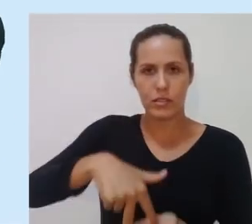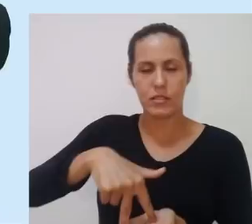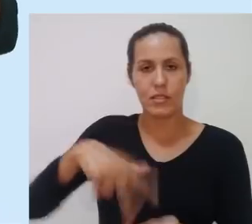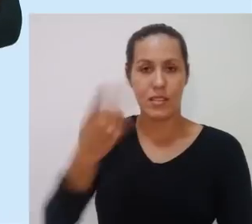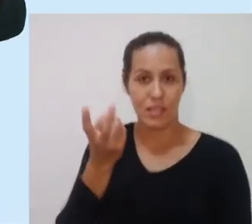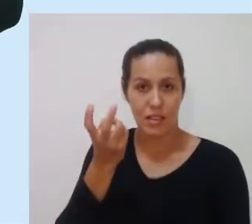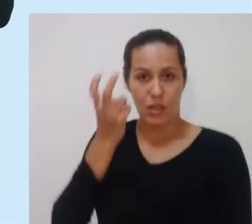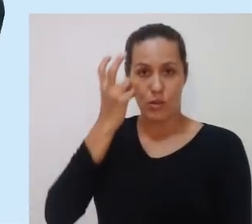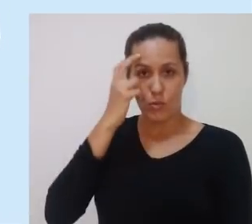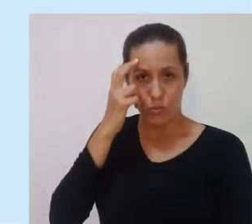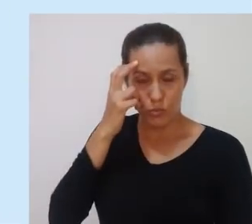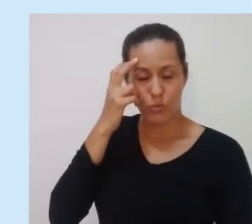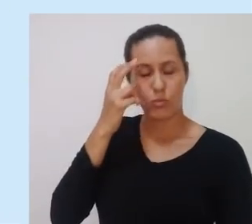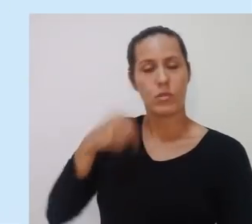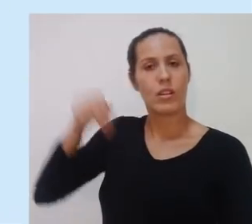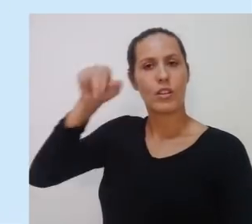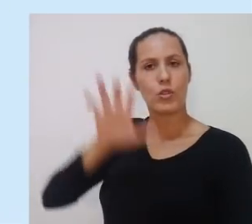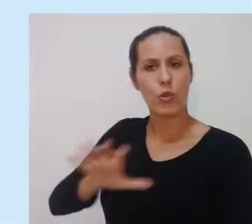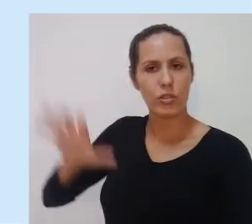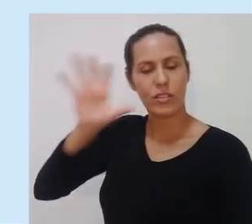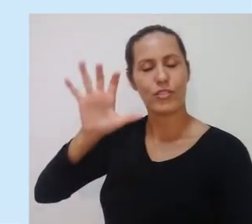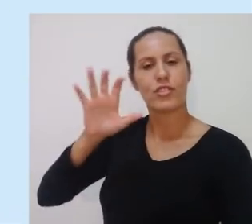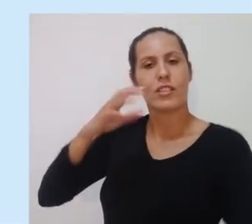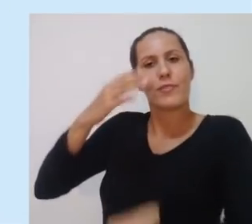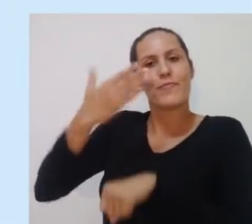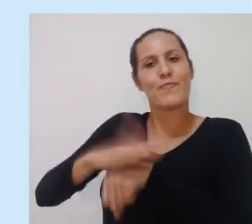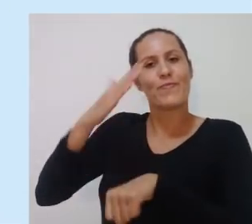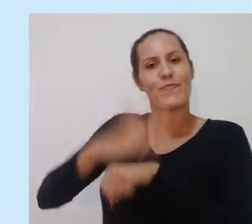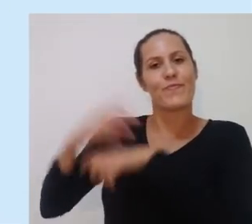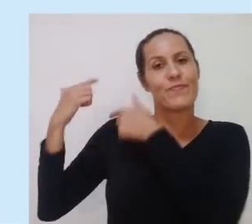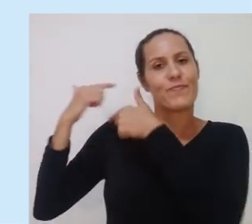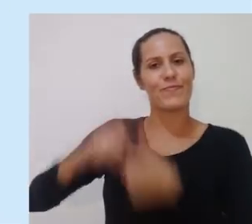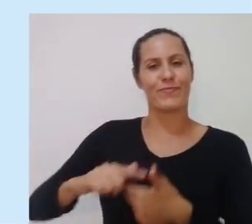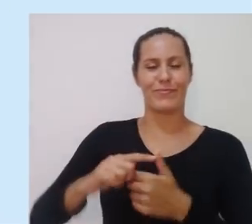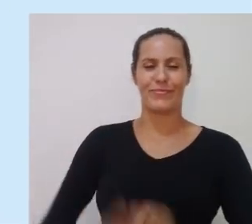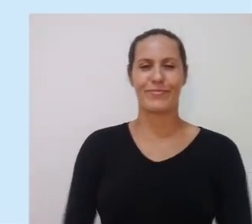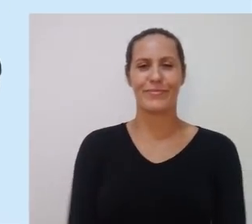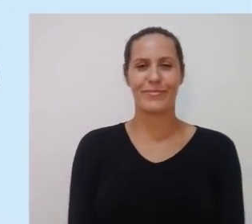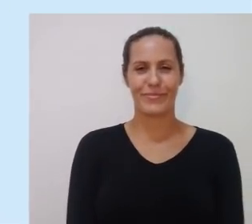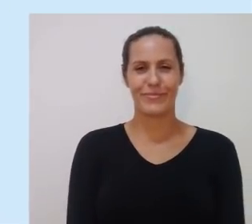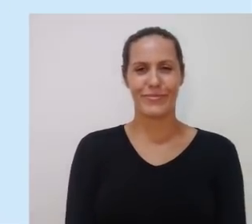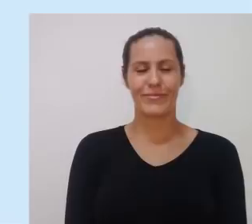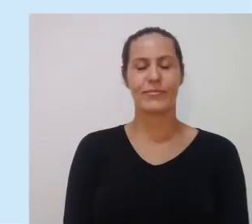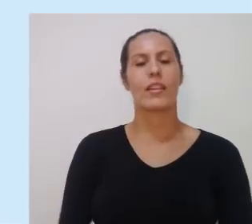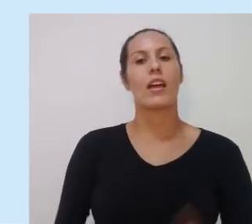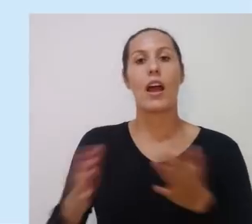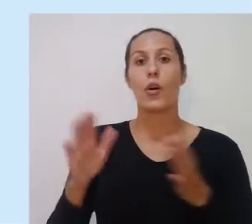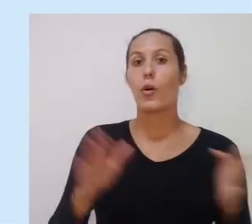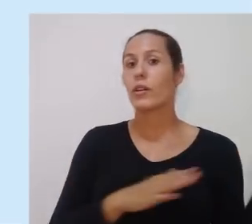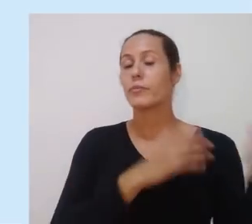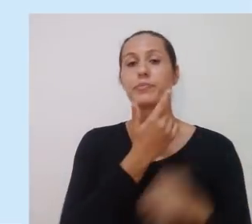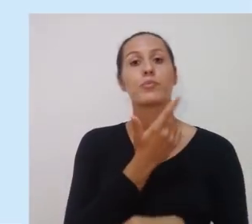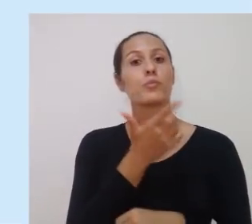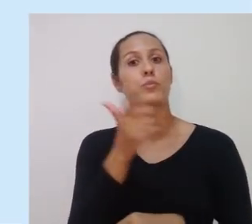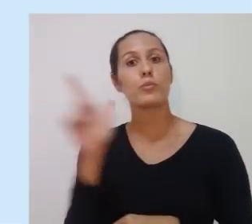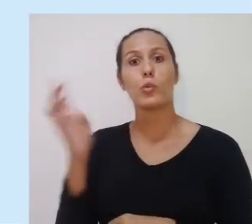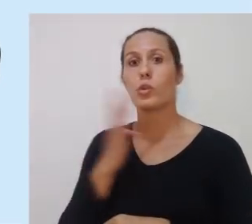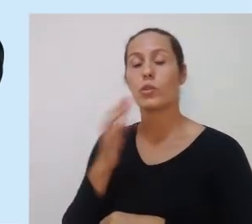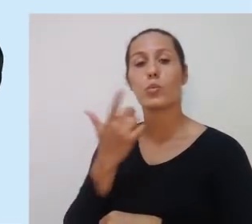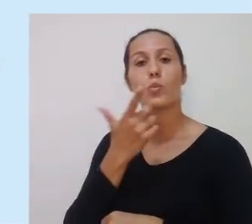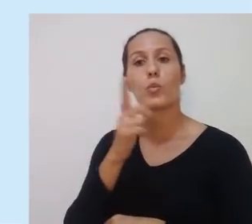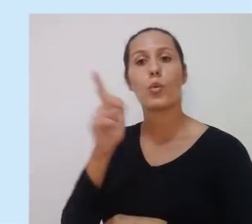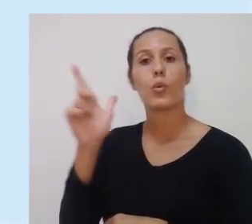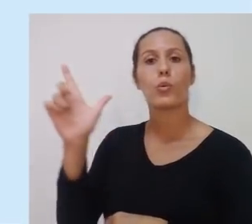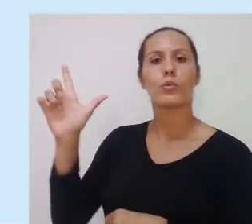palavra, já é a resistência da cultura nordestina na prática. Muito bem, vamos passar agora para